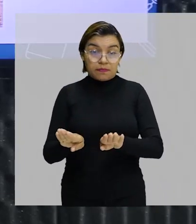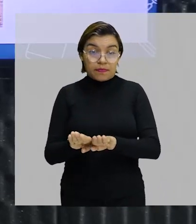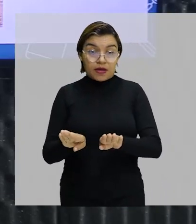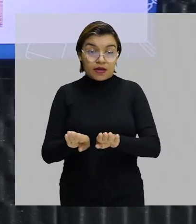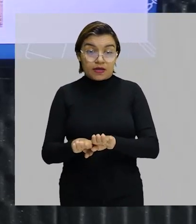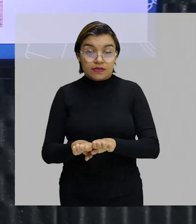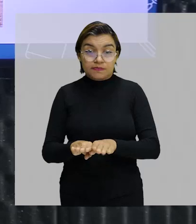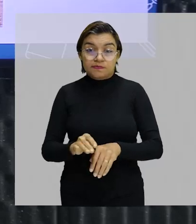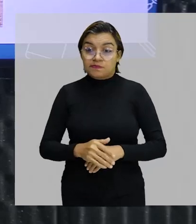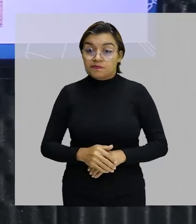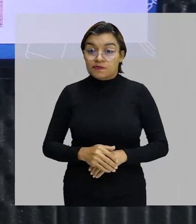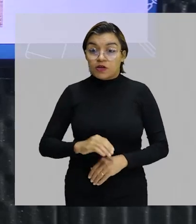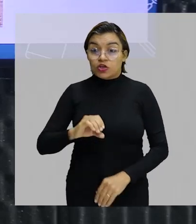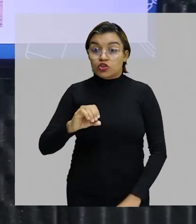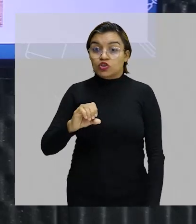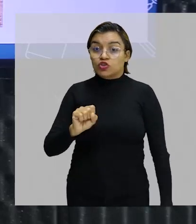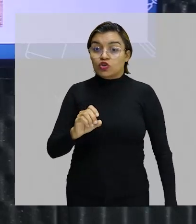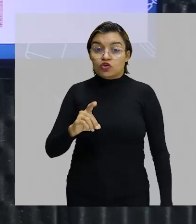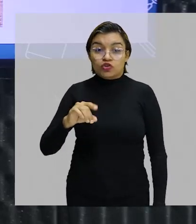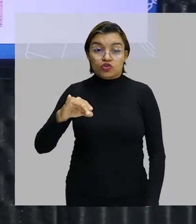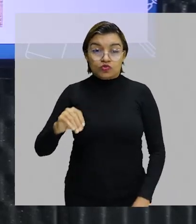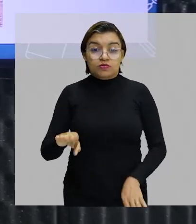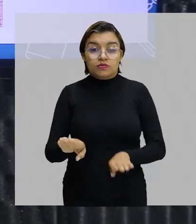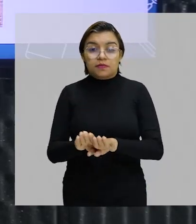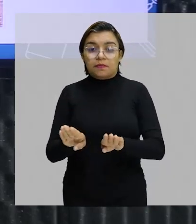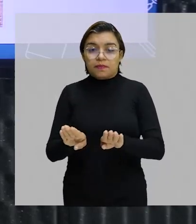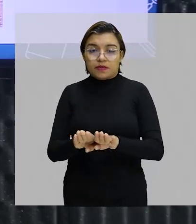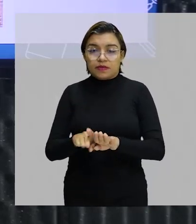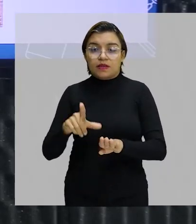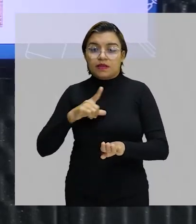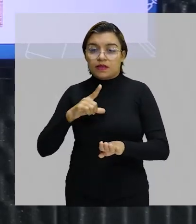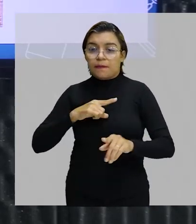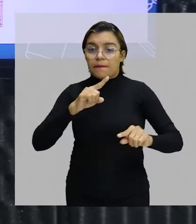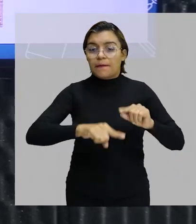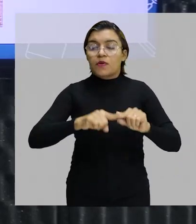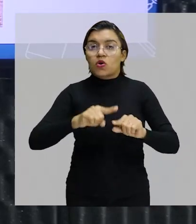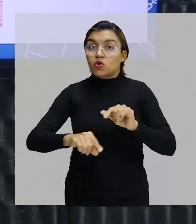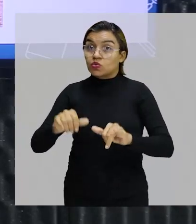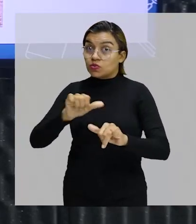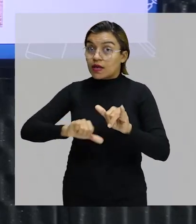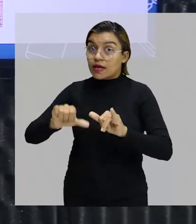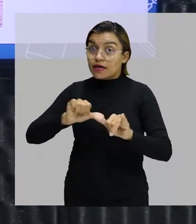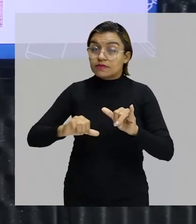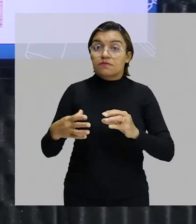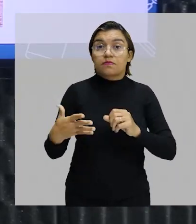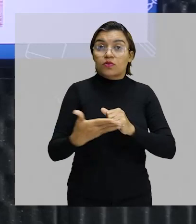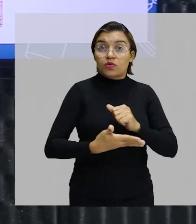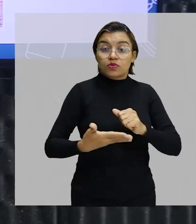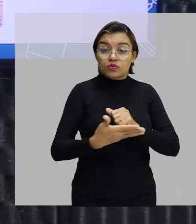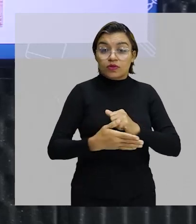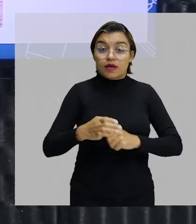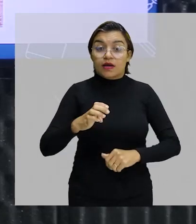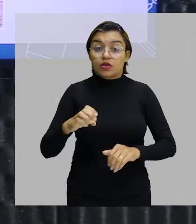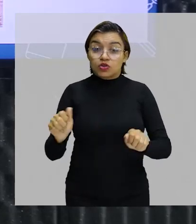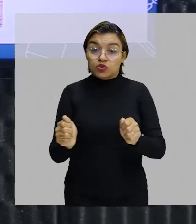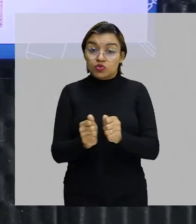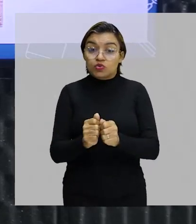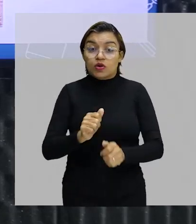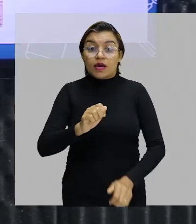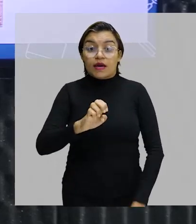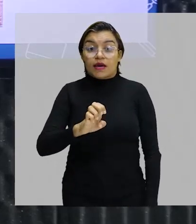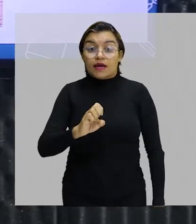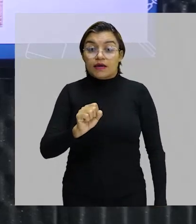sob aquecimento. Os produtos dessa reação, essa base com o éster, vão